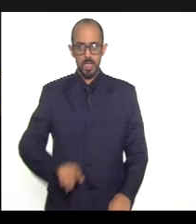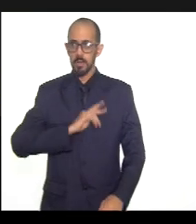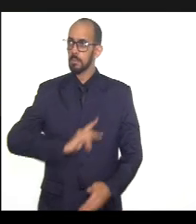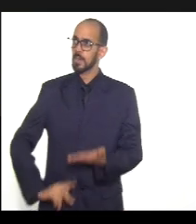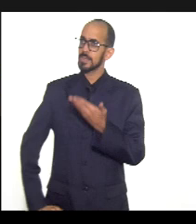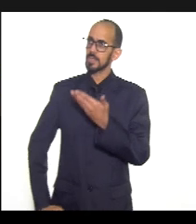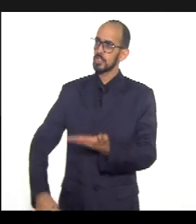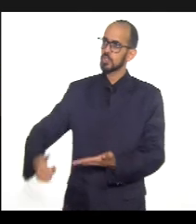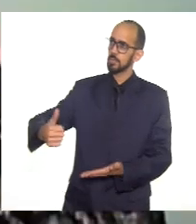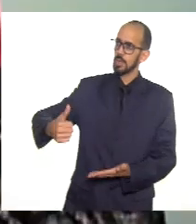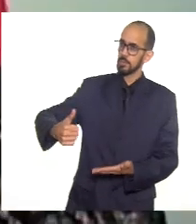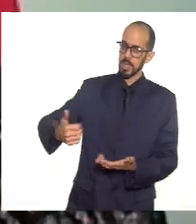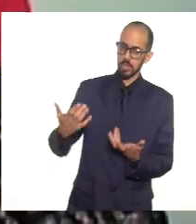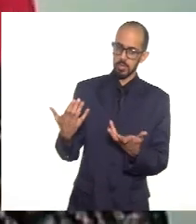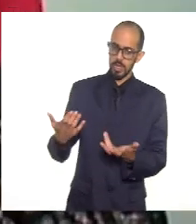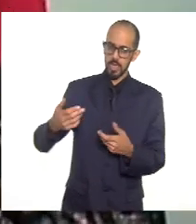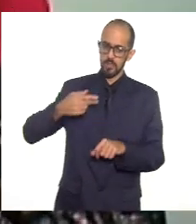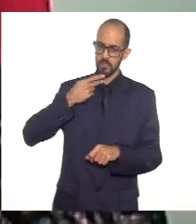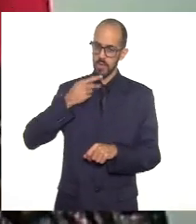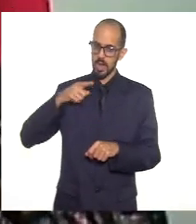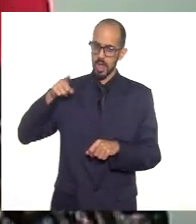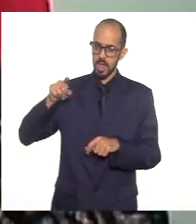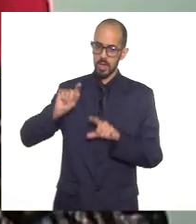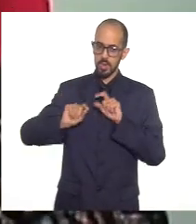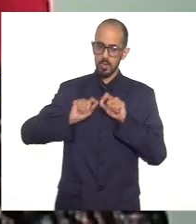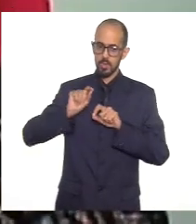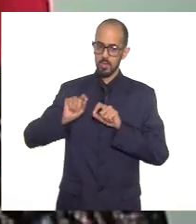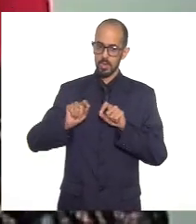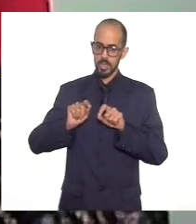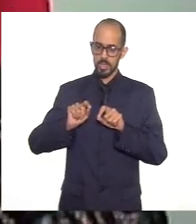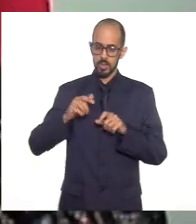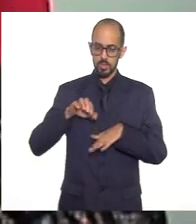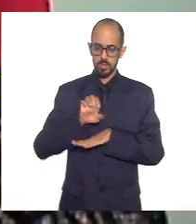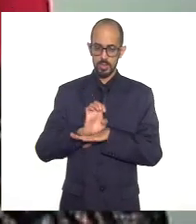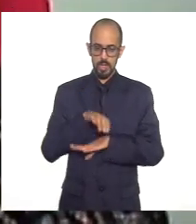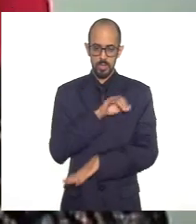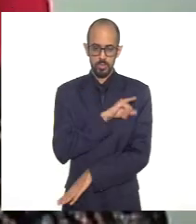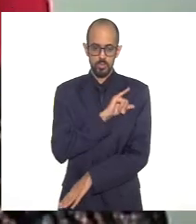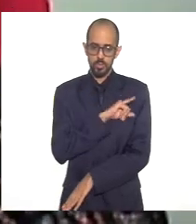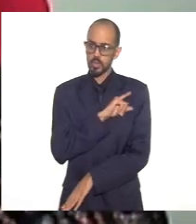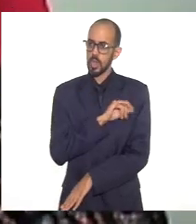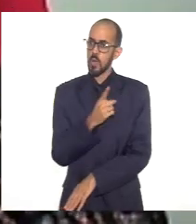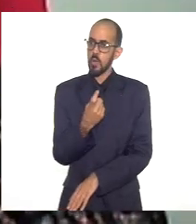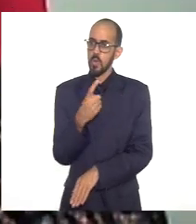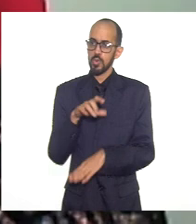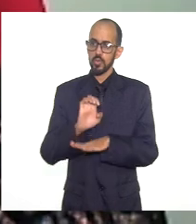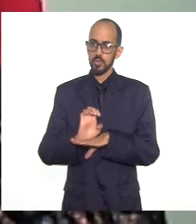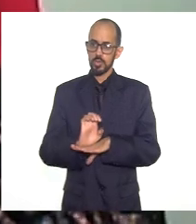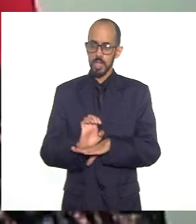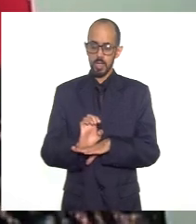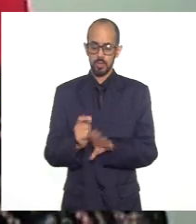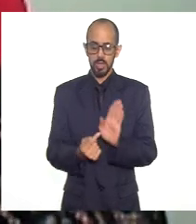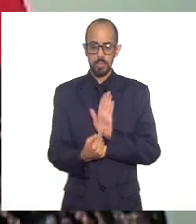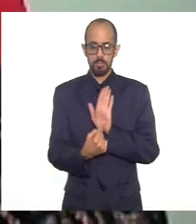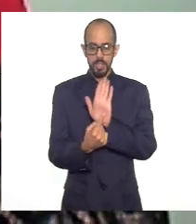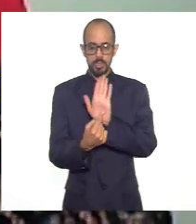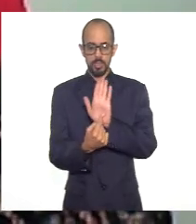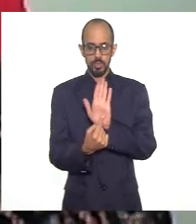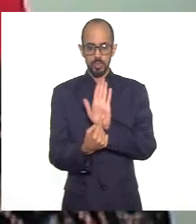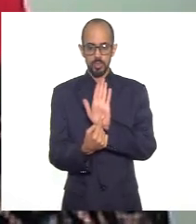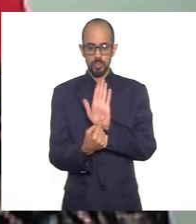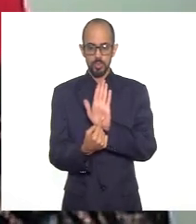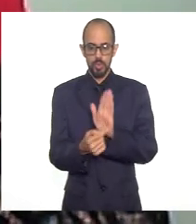Presidente, em primeiro lugar, eu queria destacar, né, que o Estado do Rio é o único ente da federação que apresentou um aumento